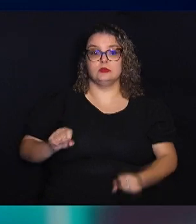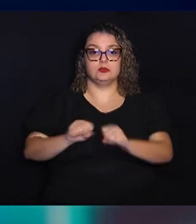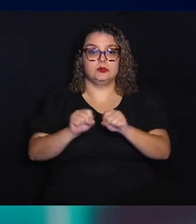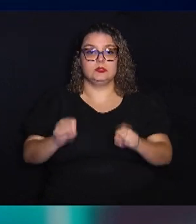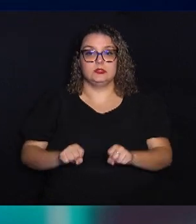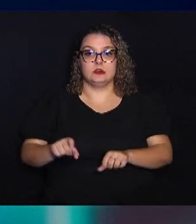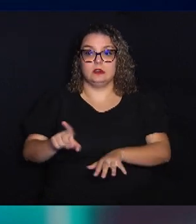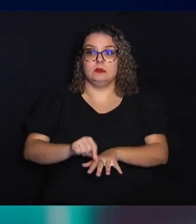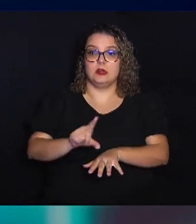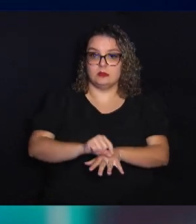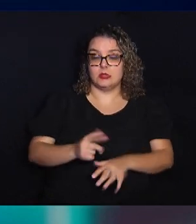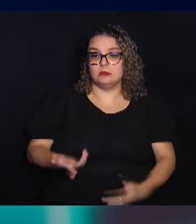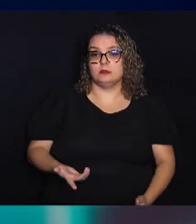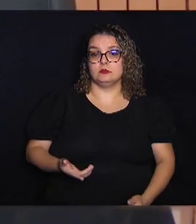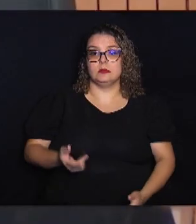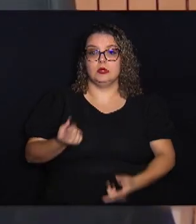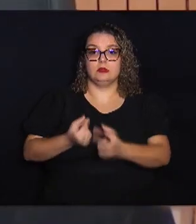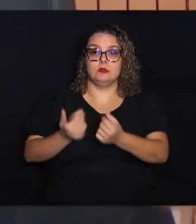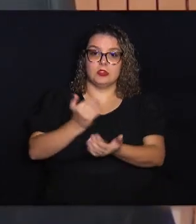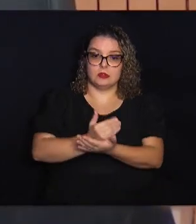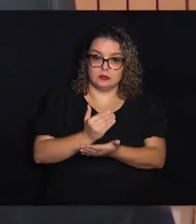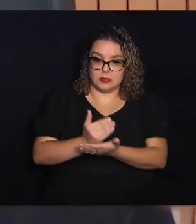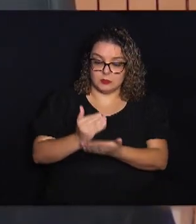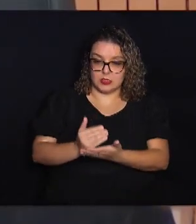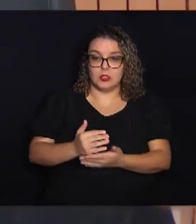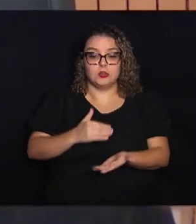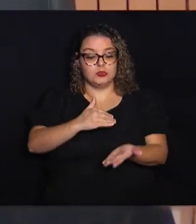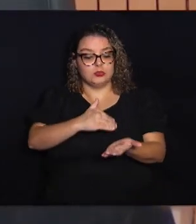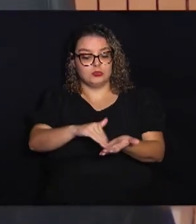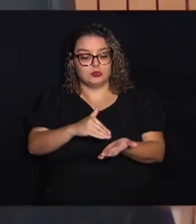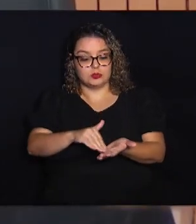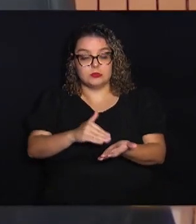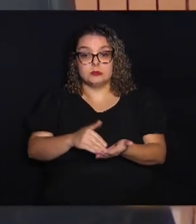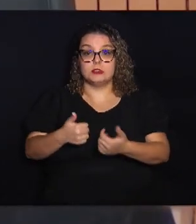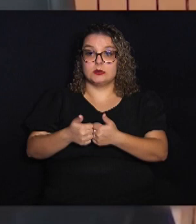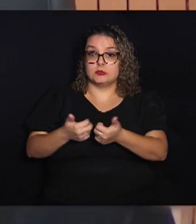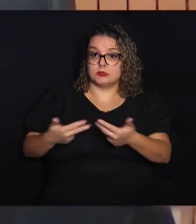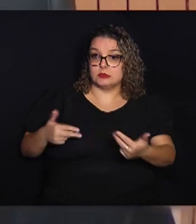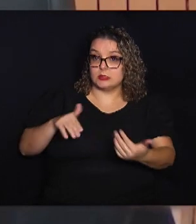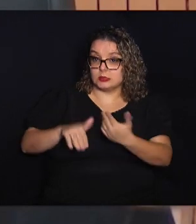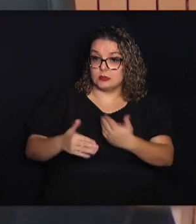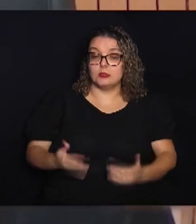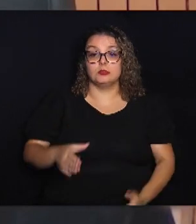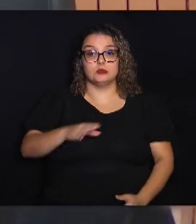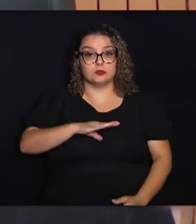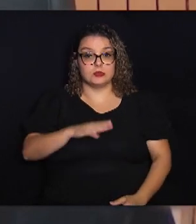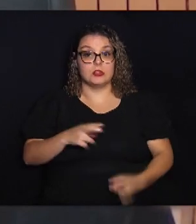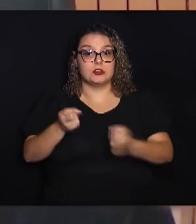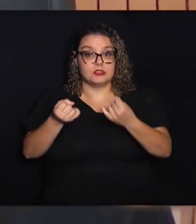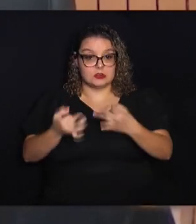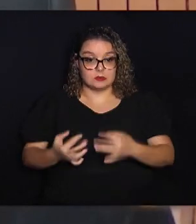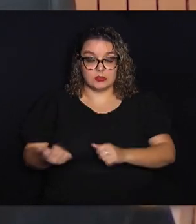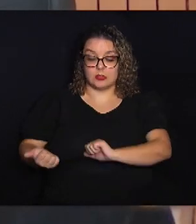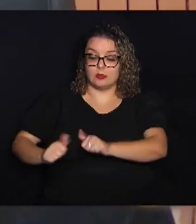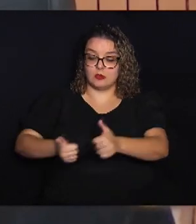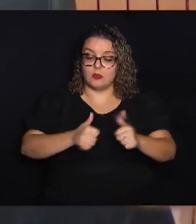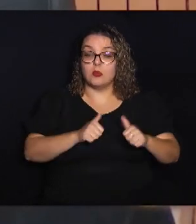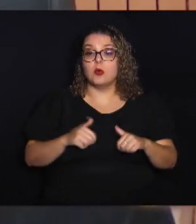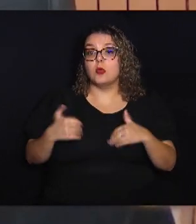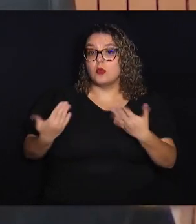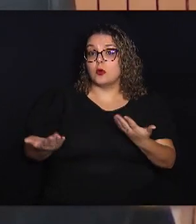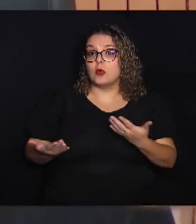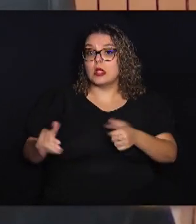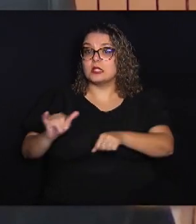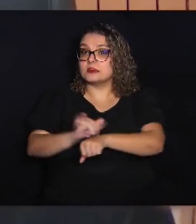meio de linha de financiamento. O secretário de Transportes do município explica que serão avaliados quais os